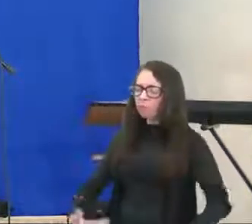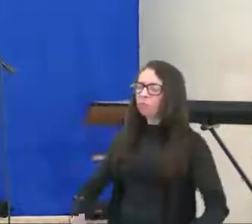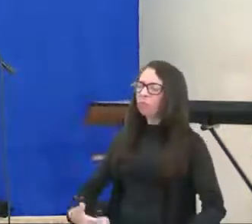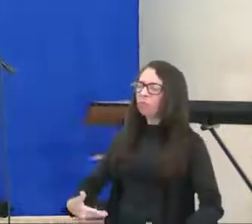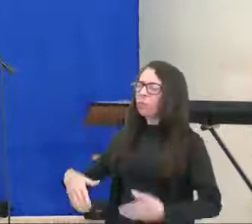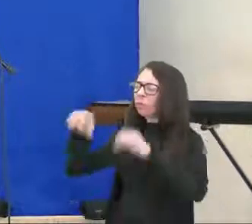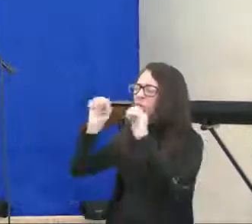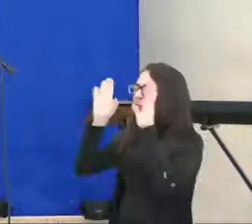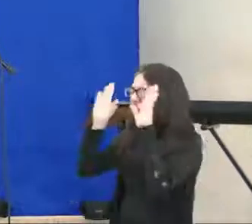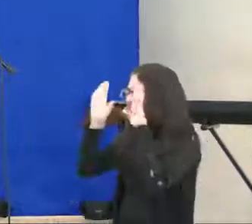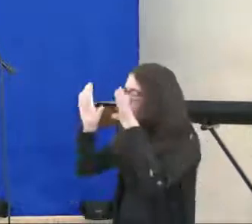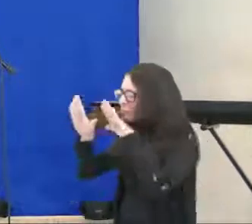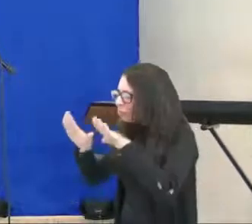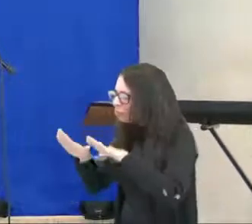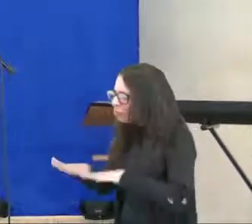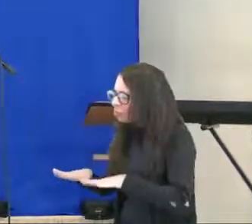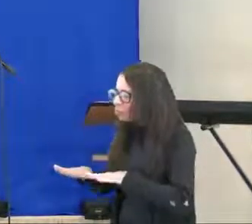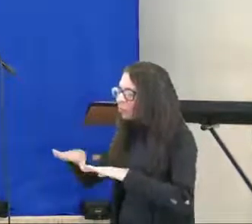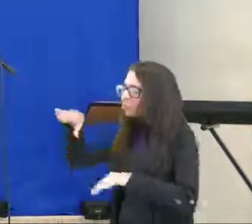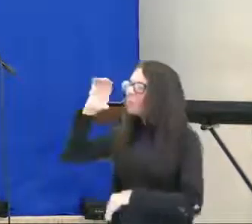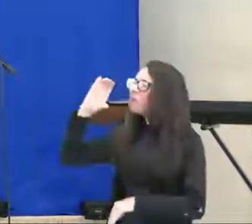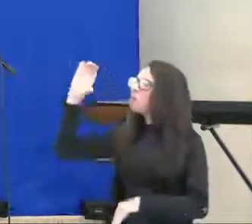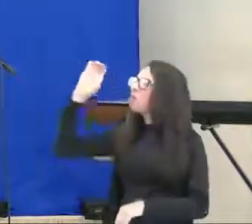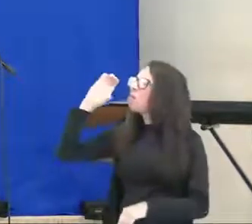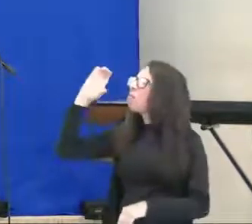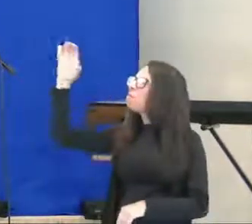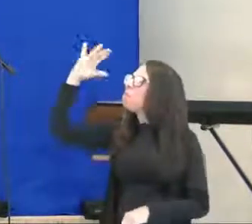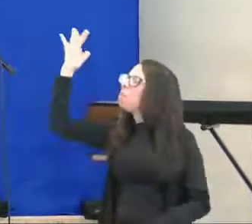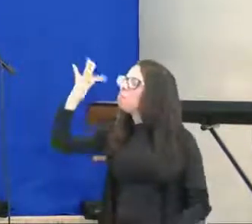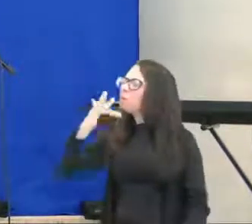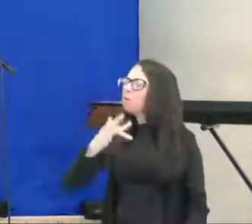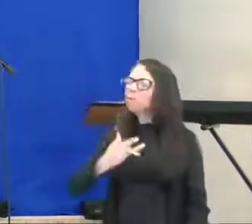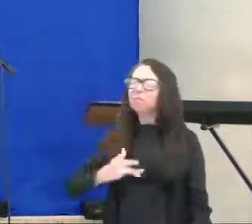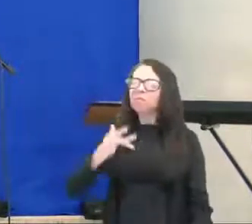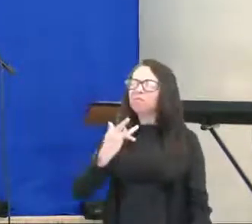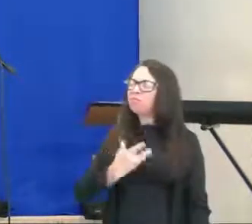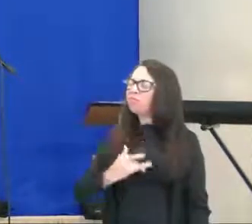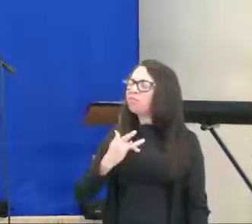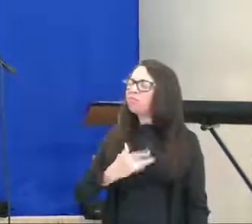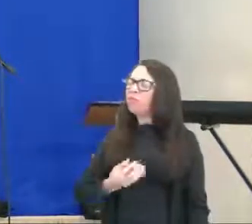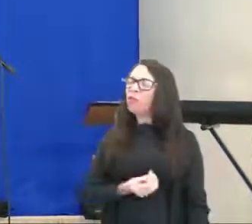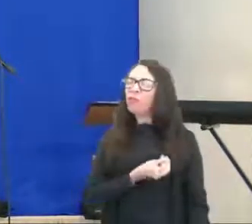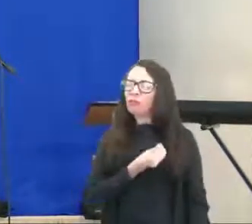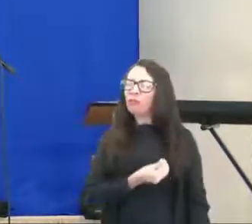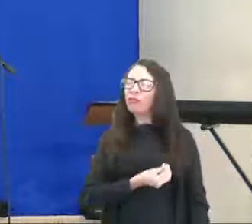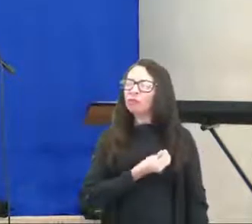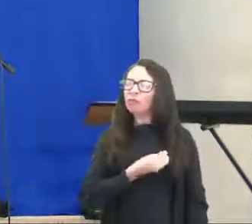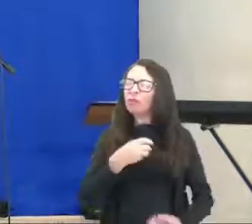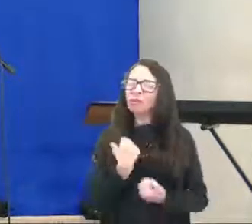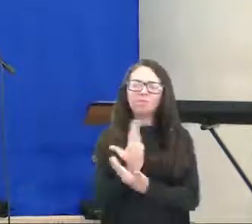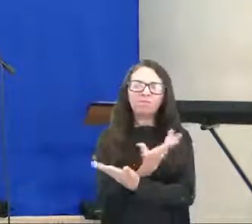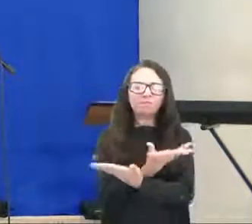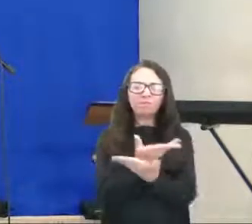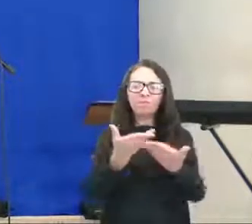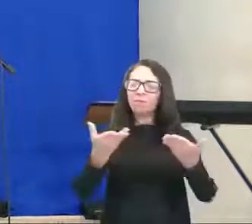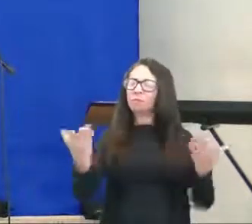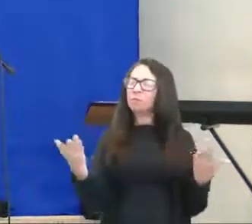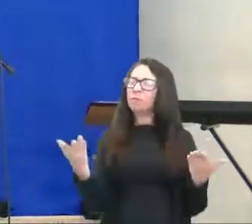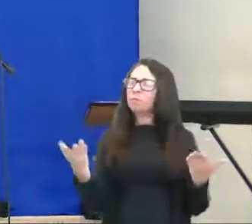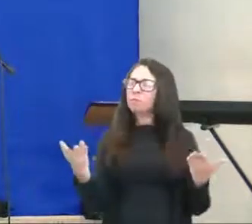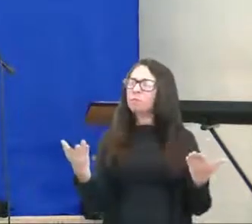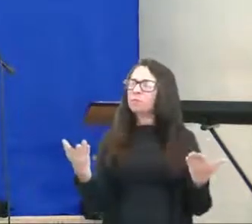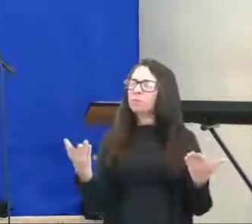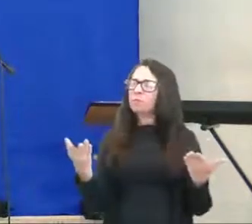poder, clamando pela Tua misericórdia sobre as nossas vidas, todos que aqui estão presencialmente, mas também aqueles que